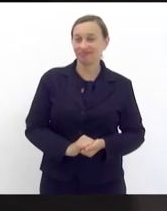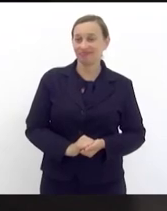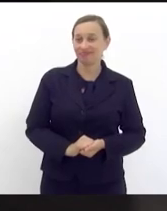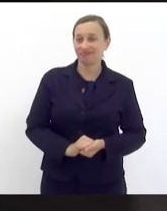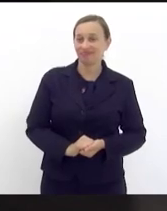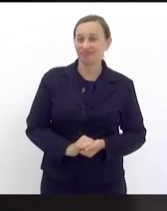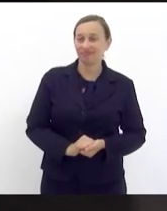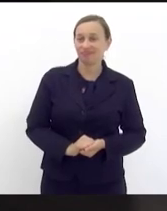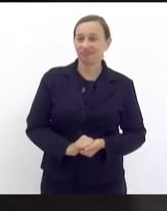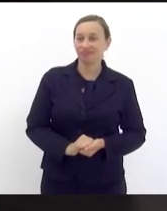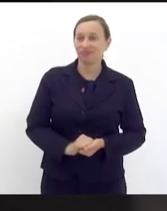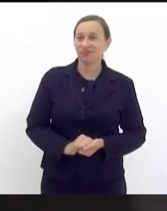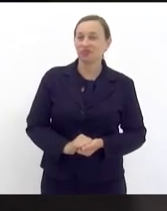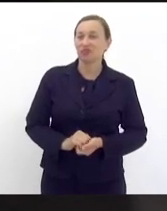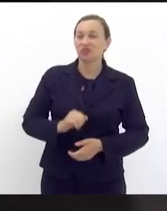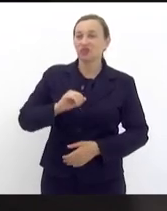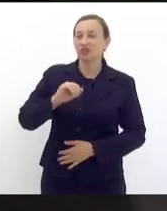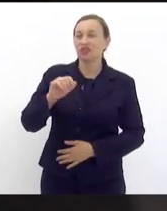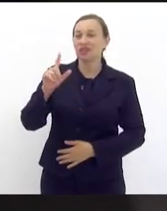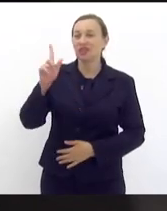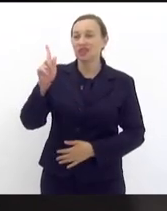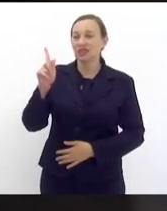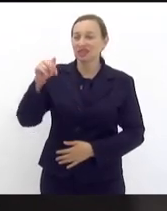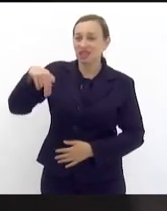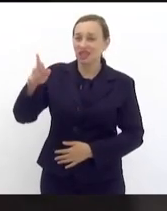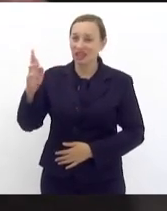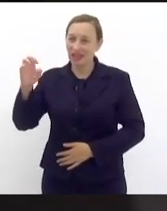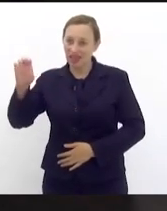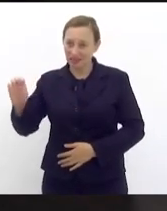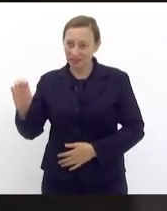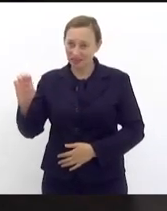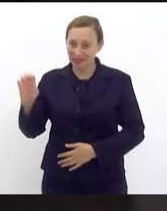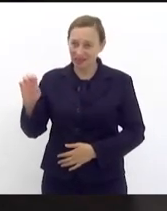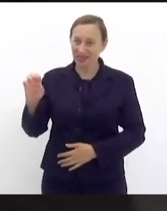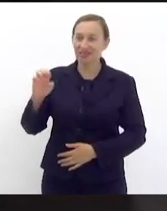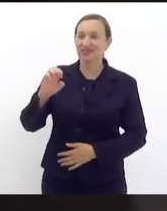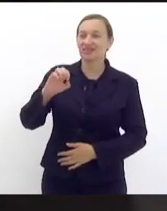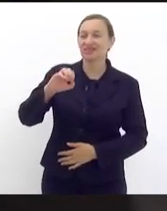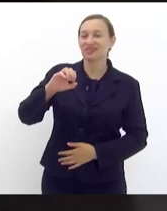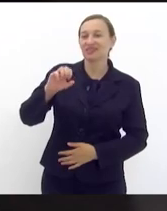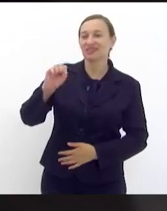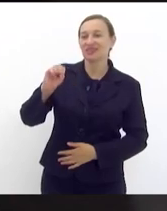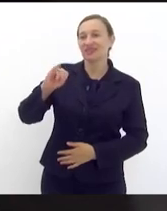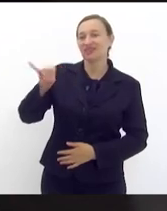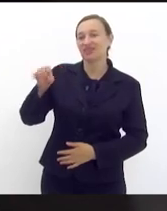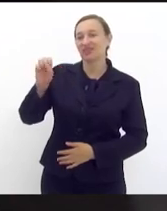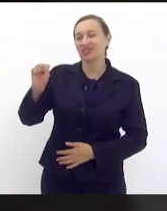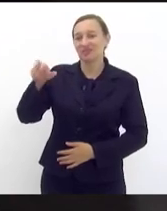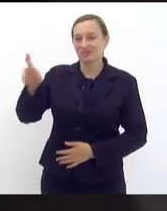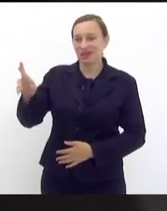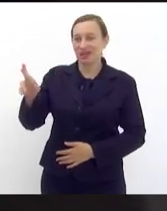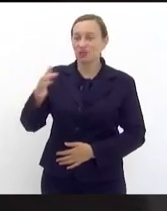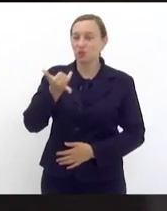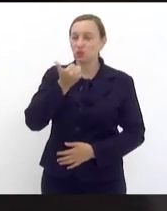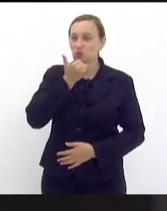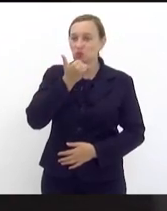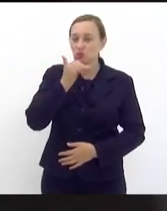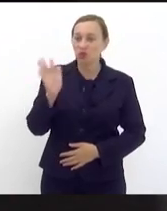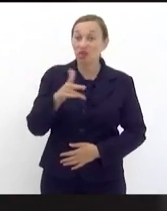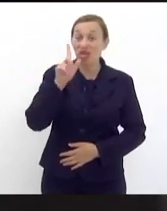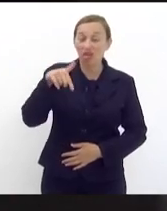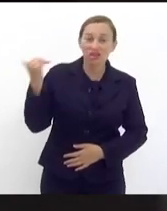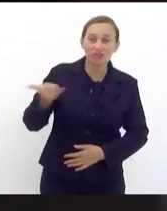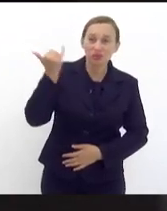Vamos lá, Julinho, Guilherme e Josimar, desculpa. E isso é muito